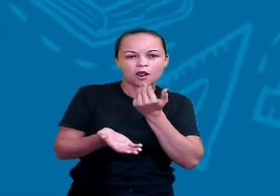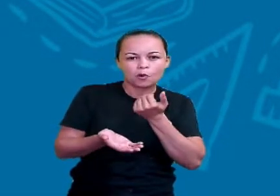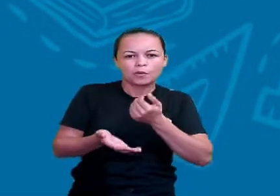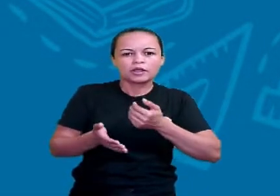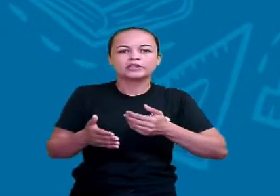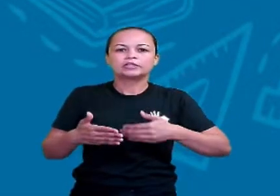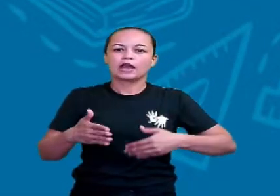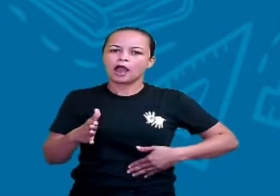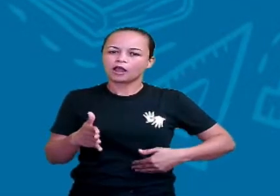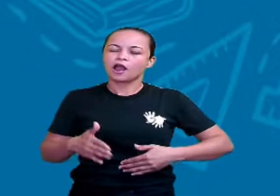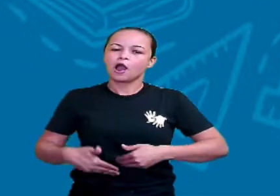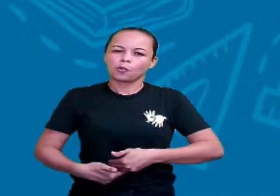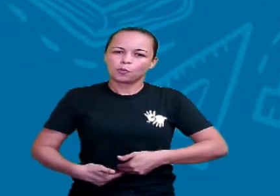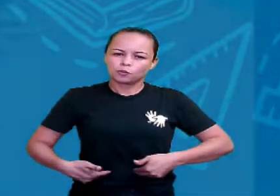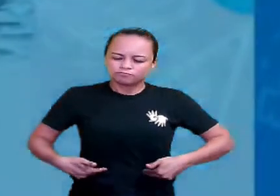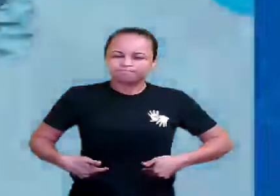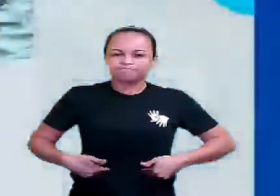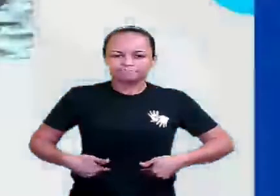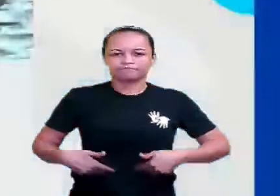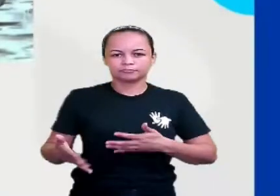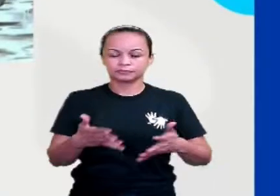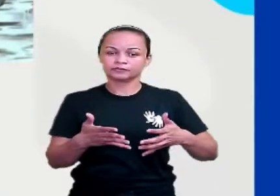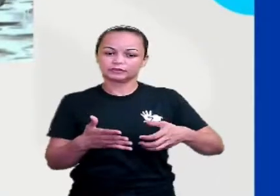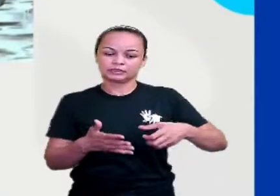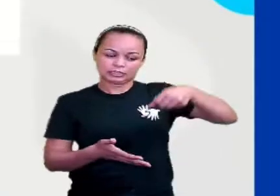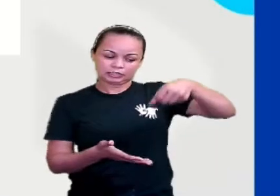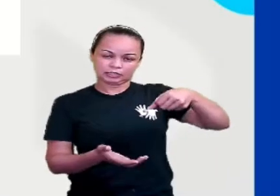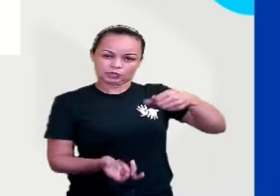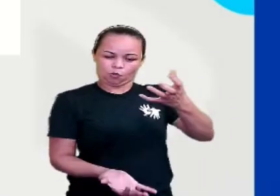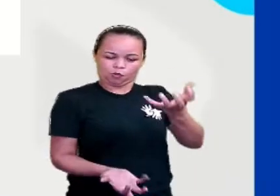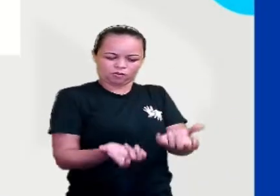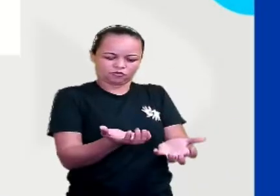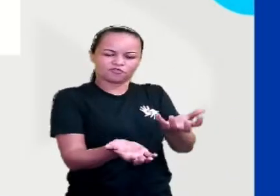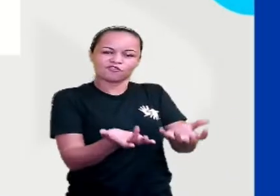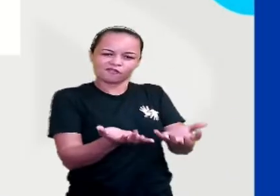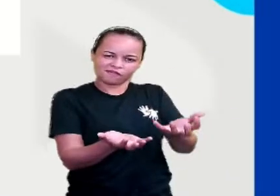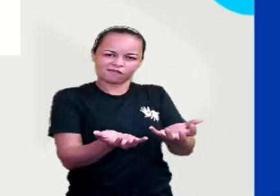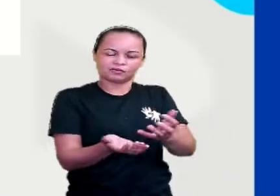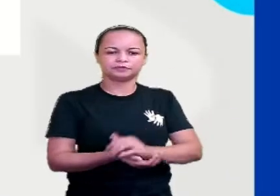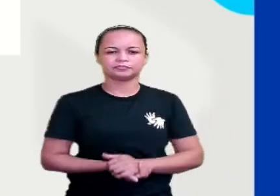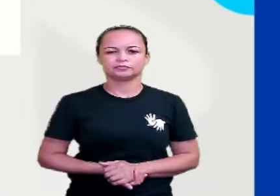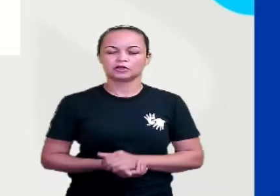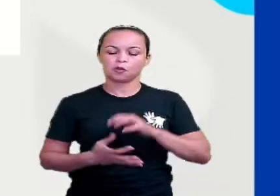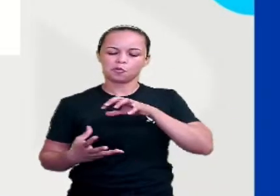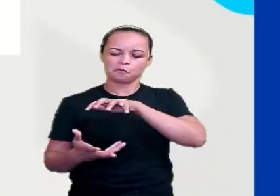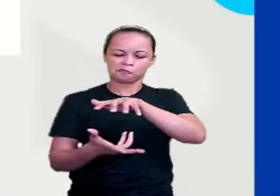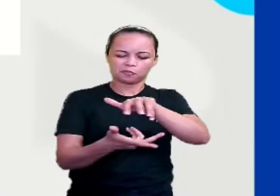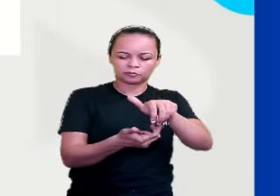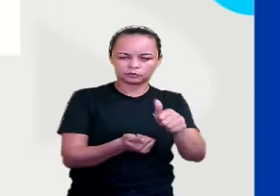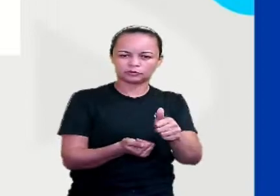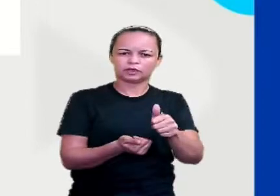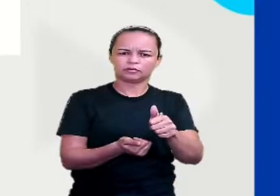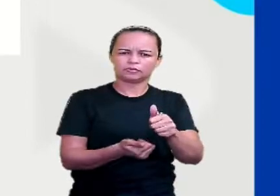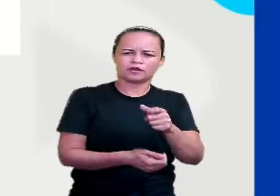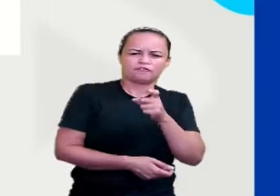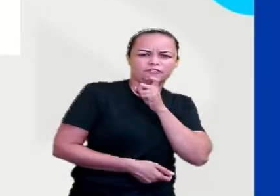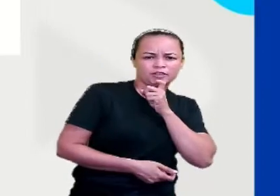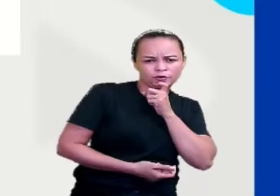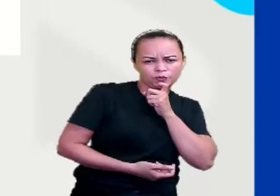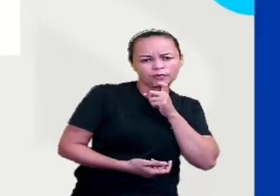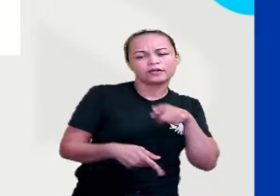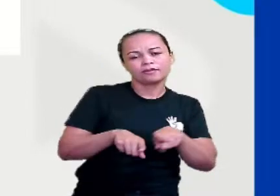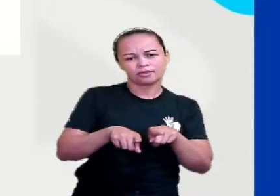O pão, a farinha, o caldeirão fervente. O mundo inteiro é frio e